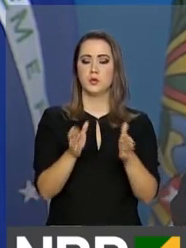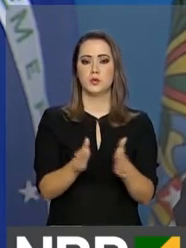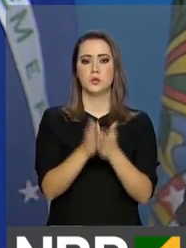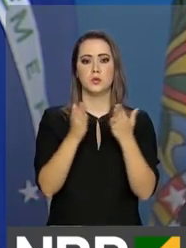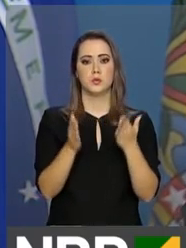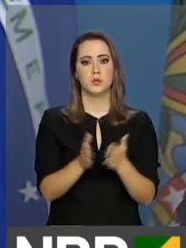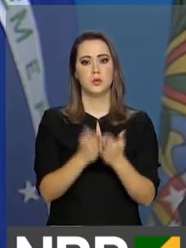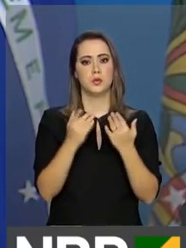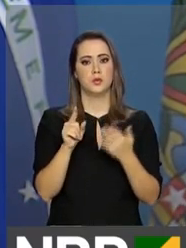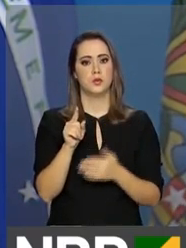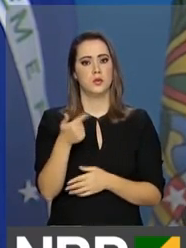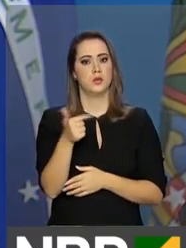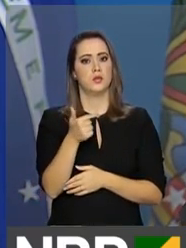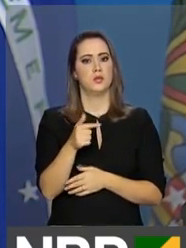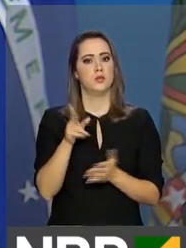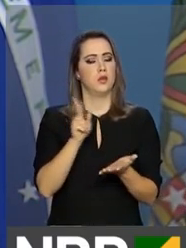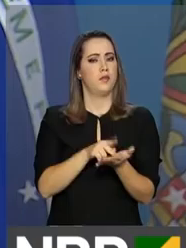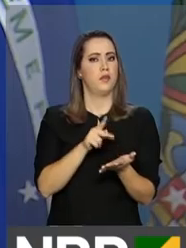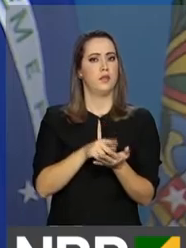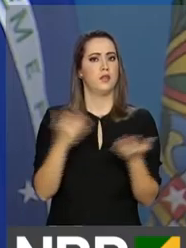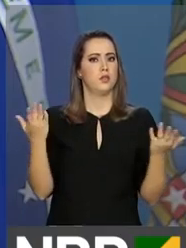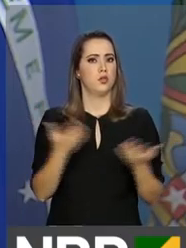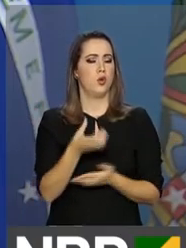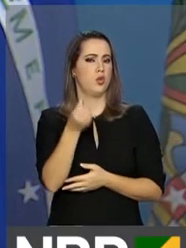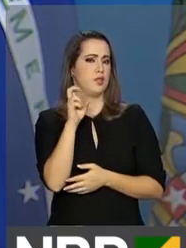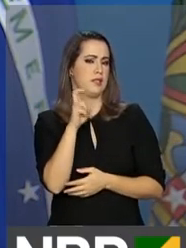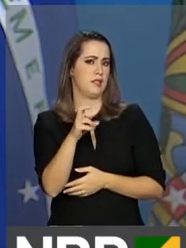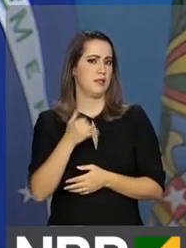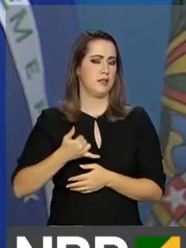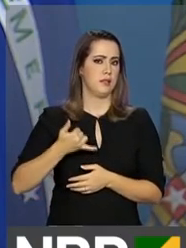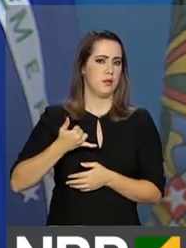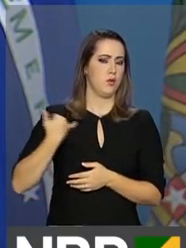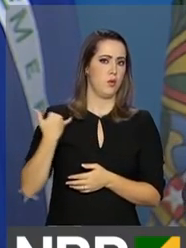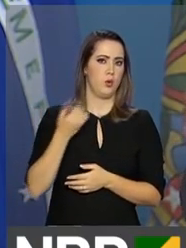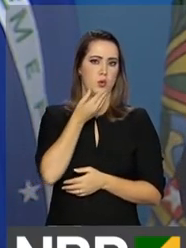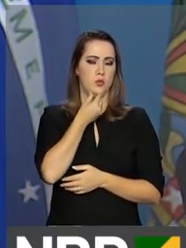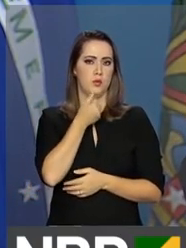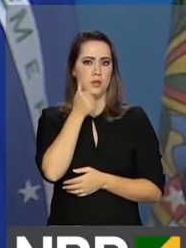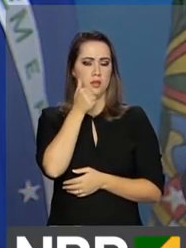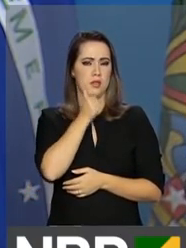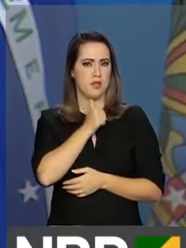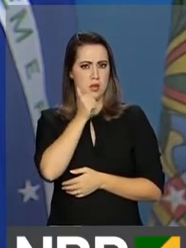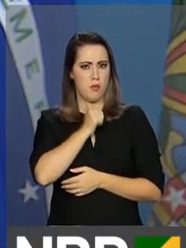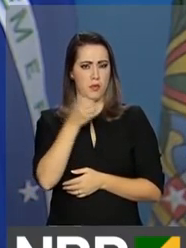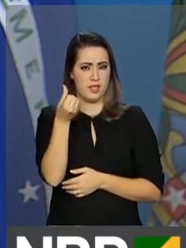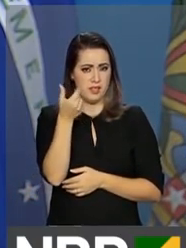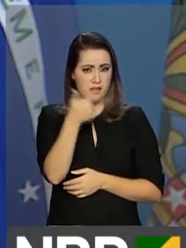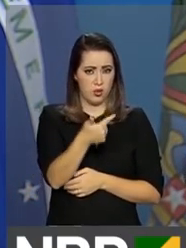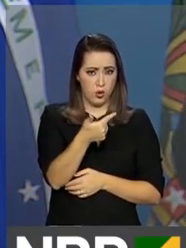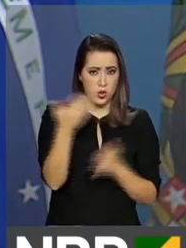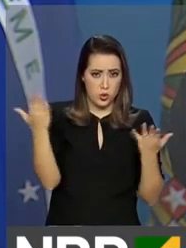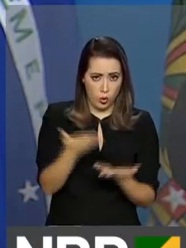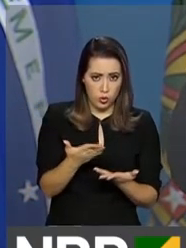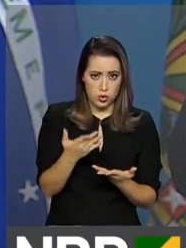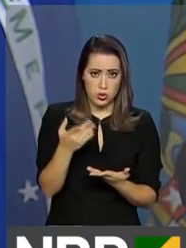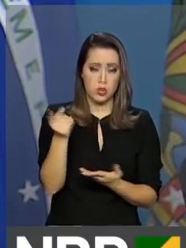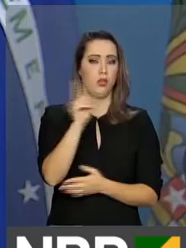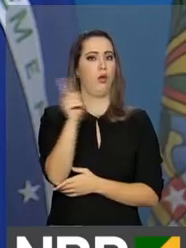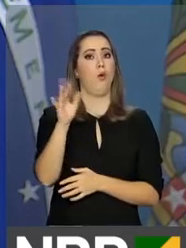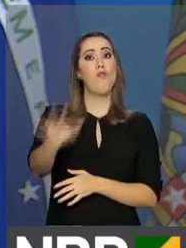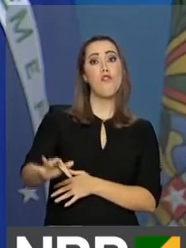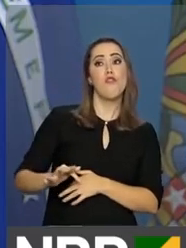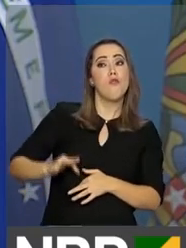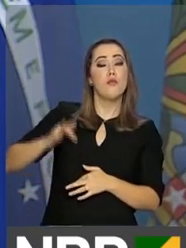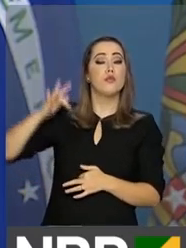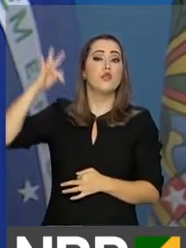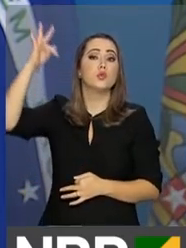verdade que a idade mínima hoje é 65 anos para o homem e 62 anos para as mulheres. Será daqui